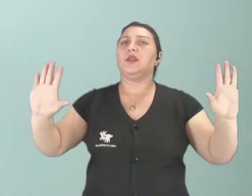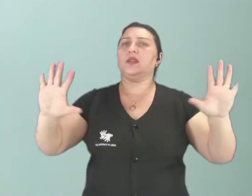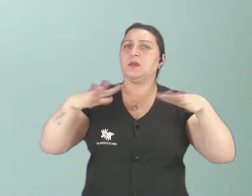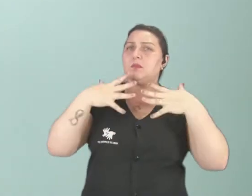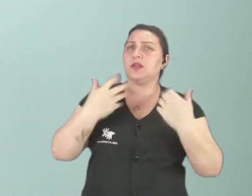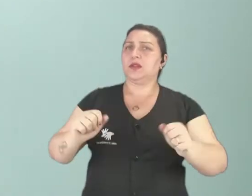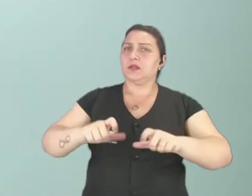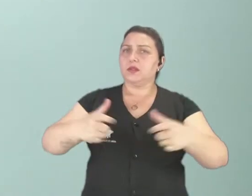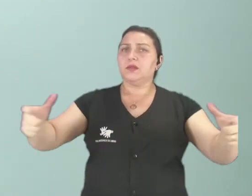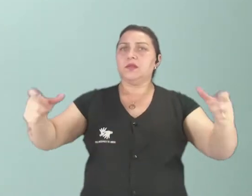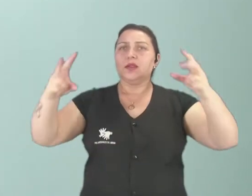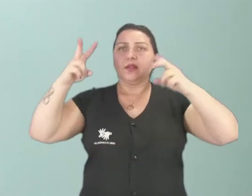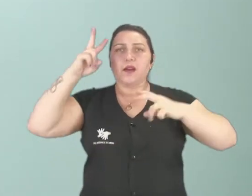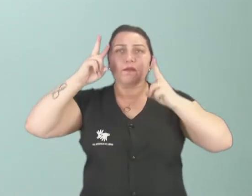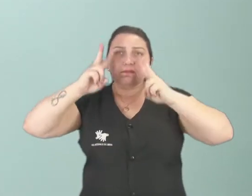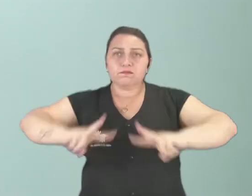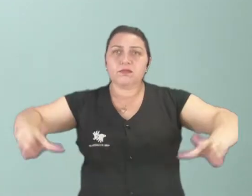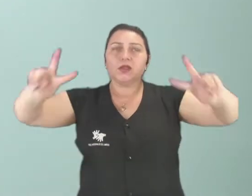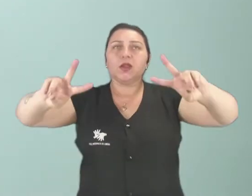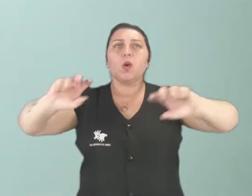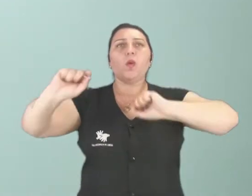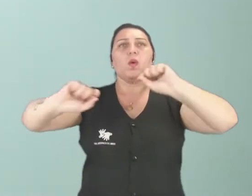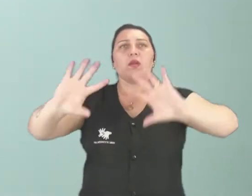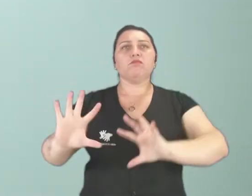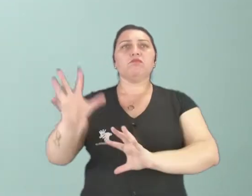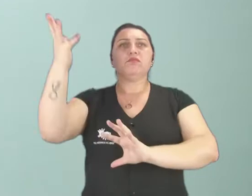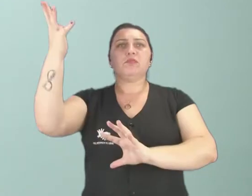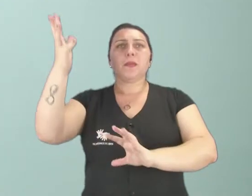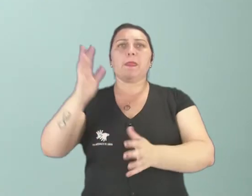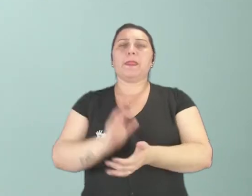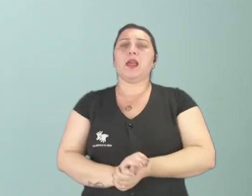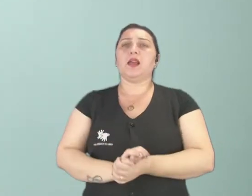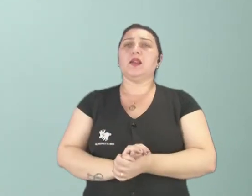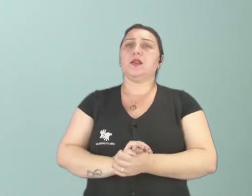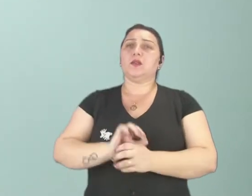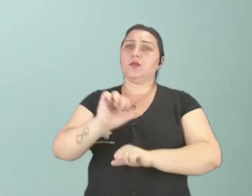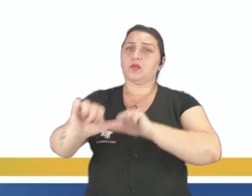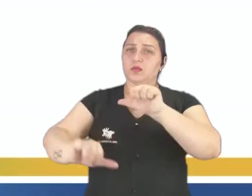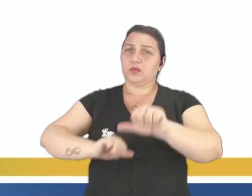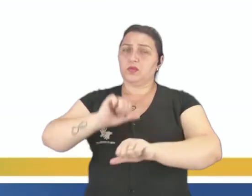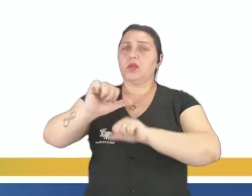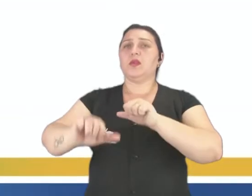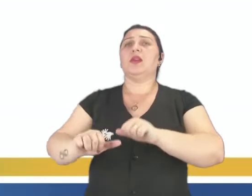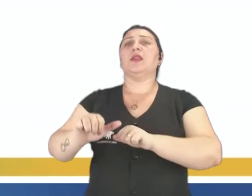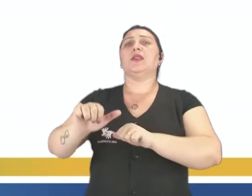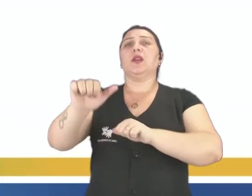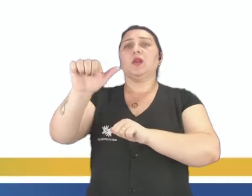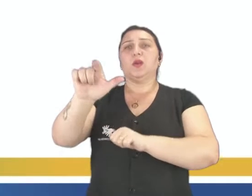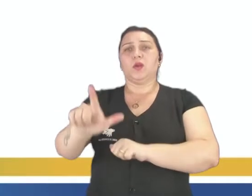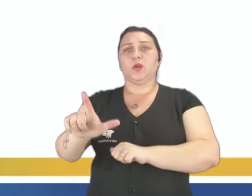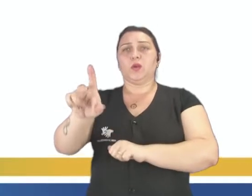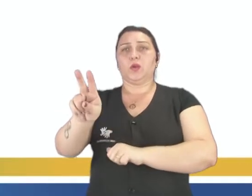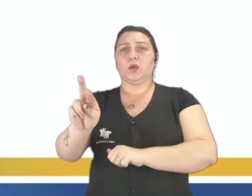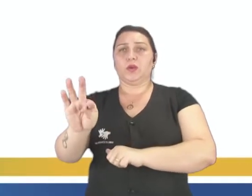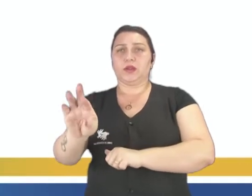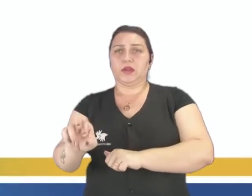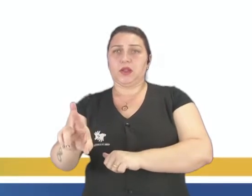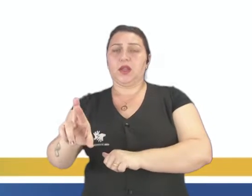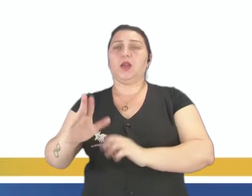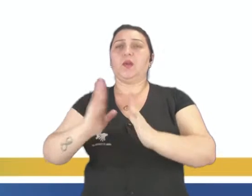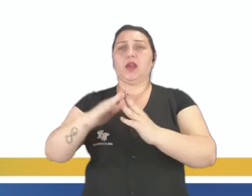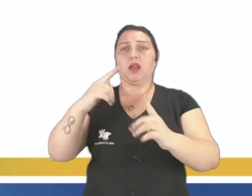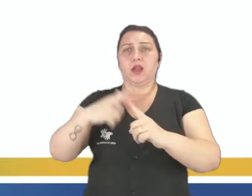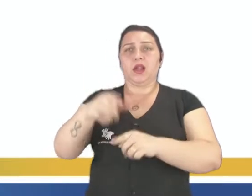ser ampliada. Aí o que acontece com isso? Com a reforma protestante de Martinho Lutero, a Igreja Católica